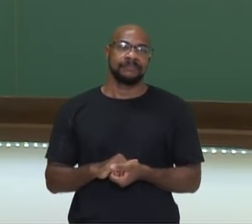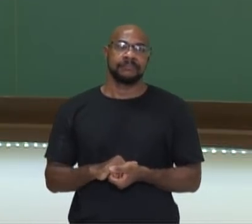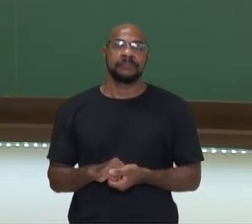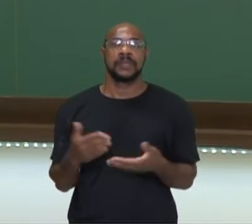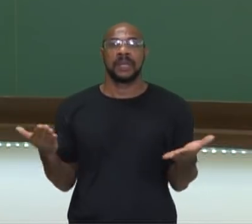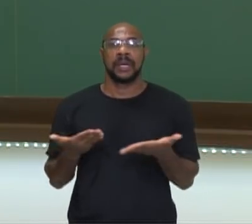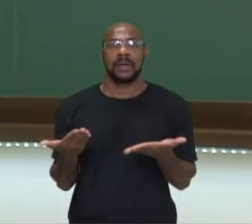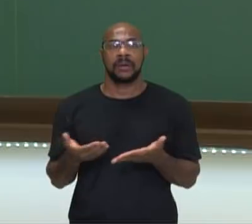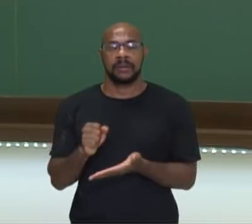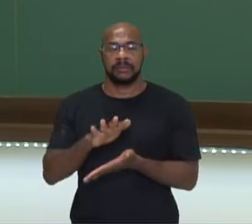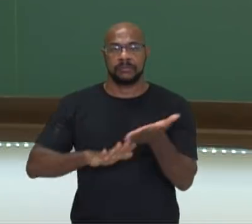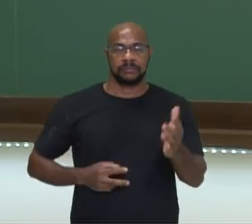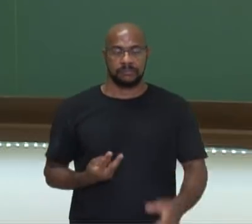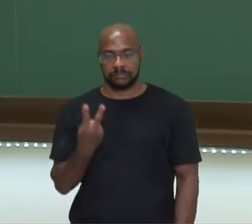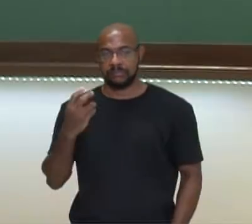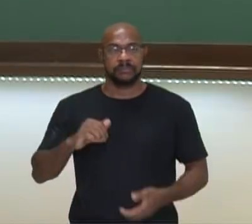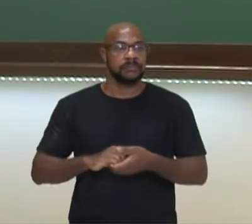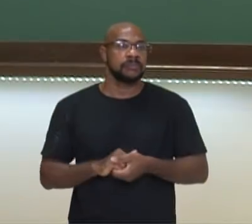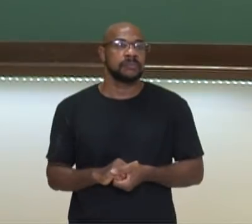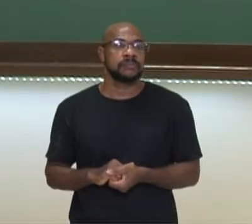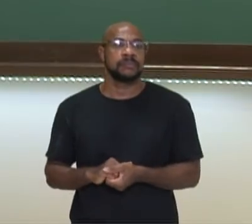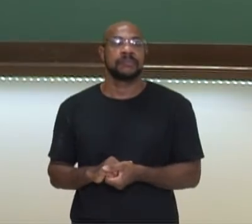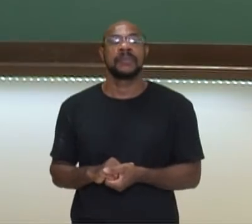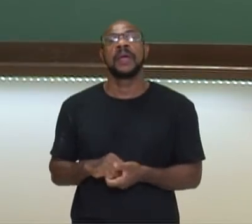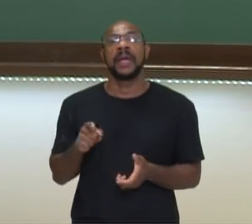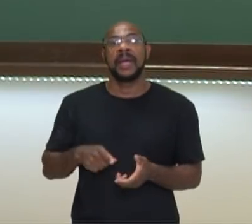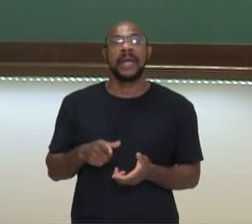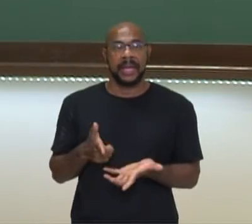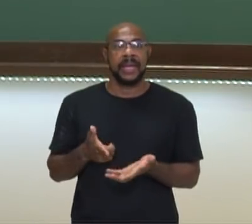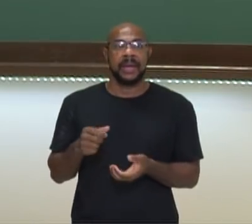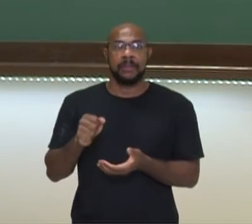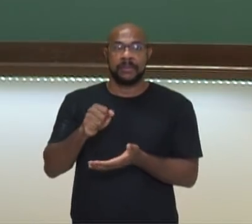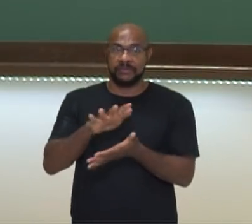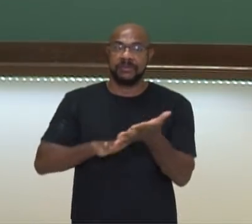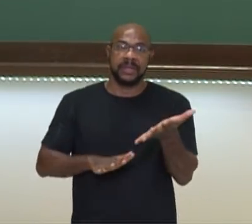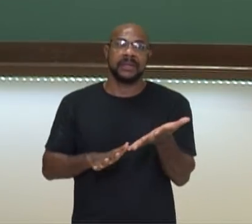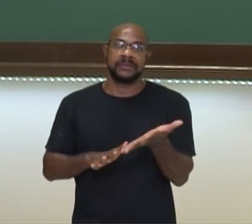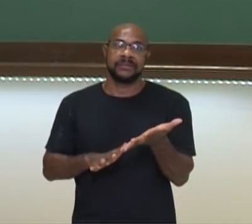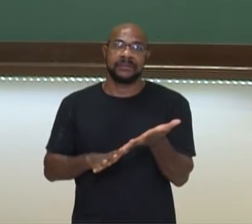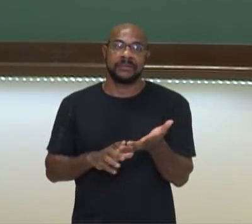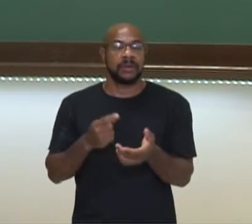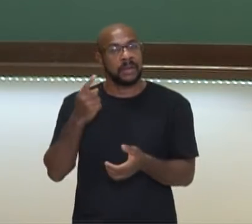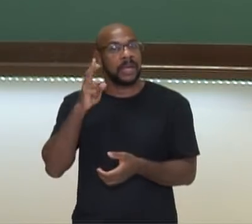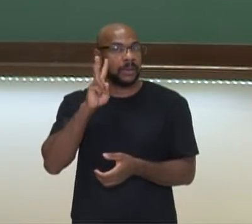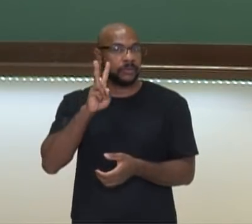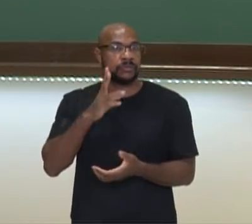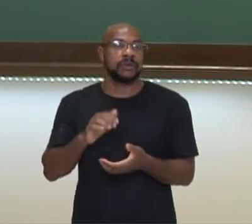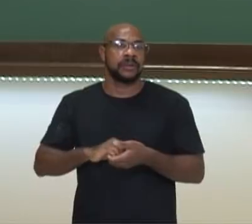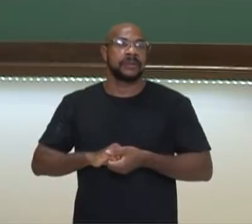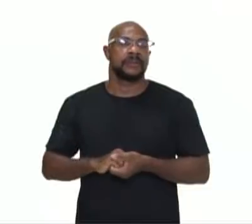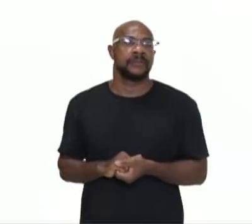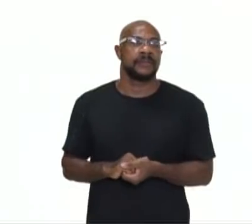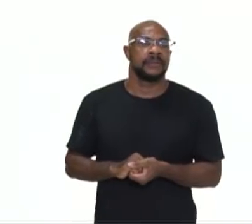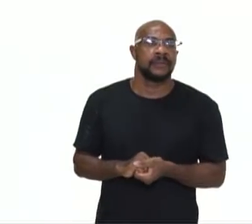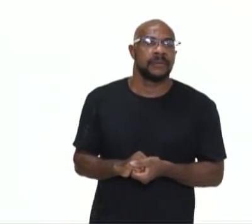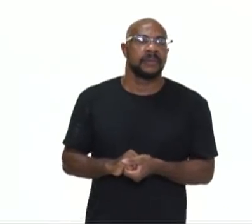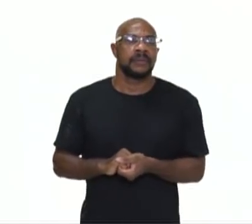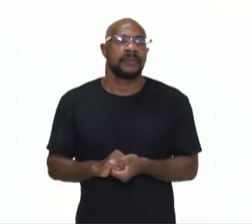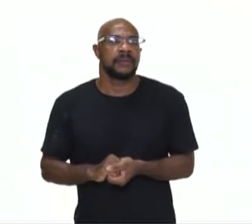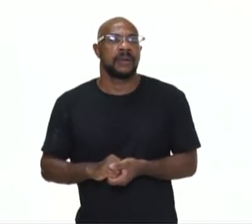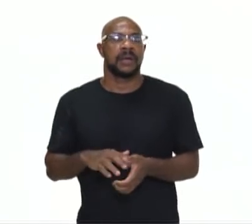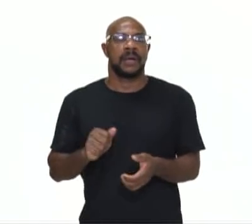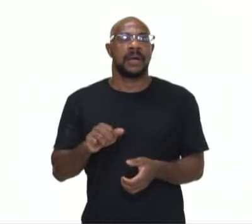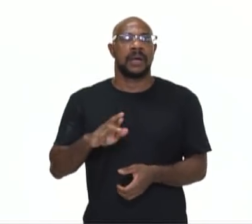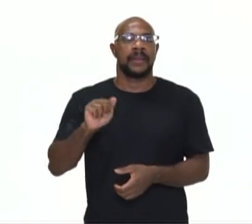Agora você tem o exercício 2. O exercício 2, ele é um exercício histórico. Se liga nessa história que eu vou te contar agora.